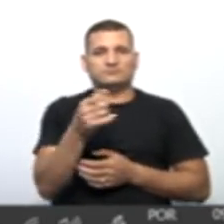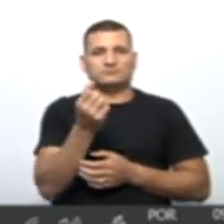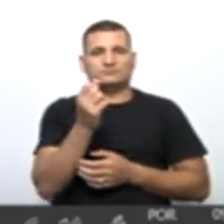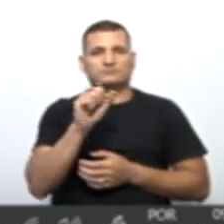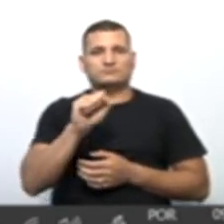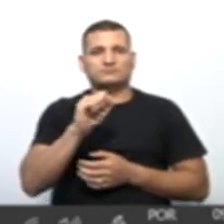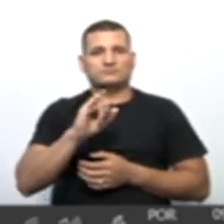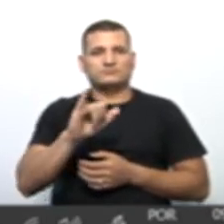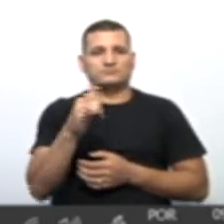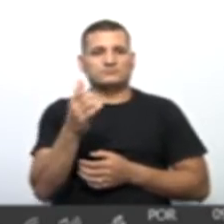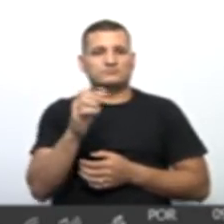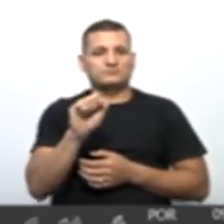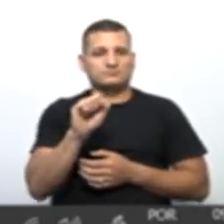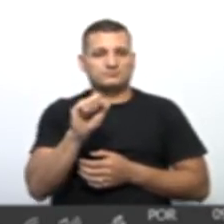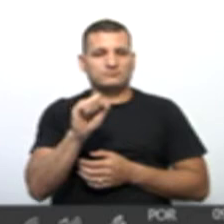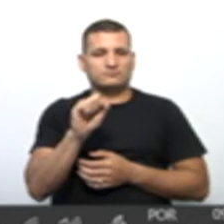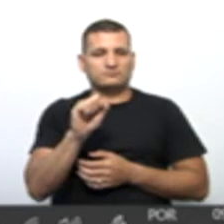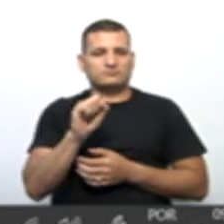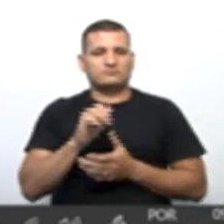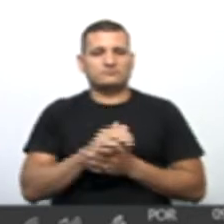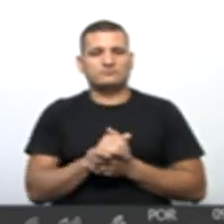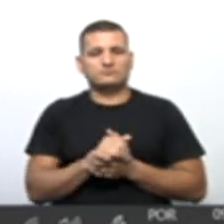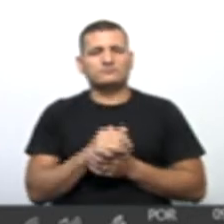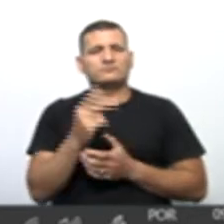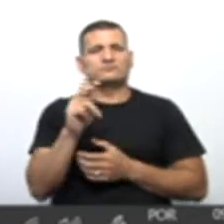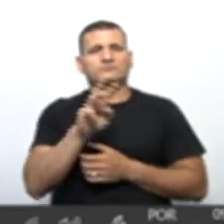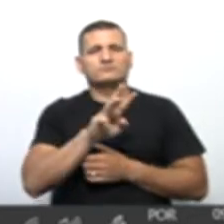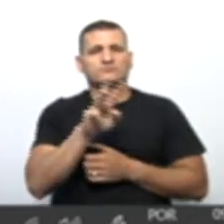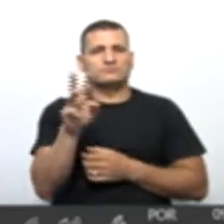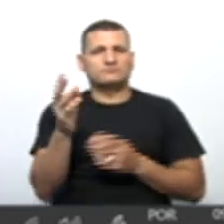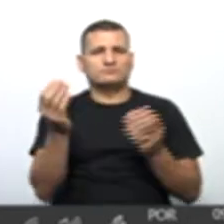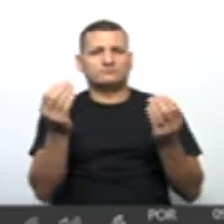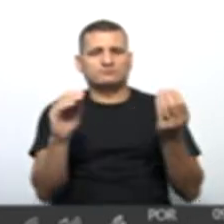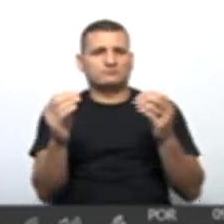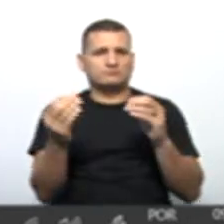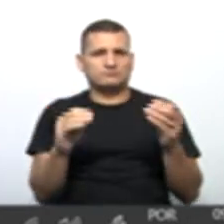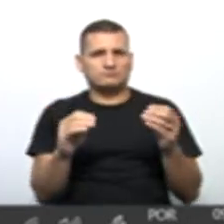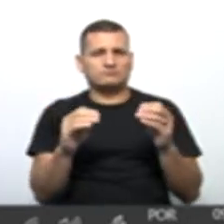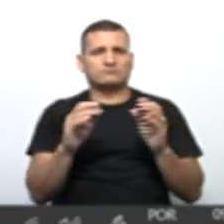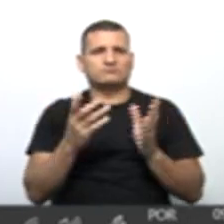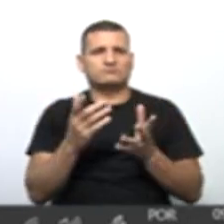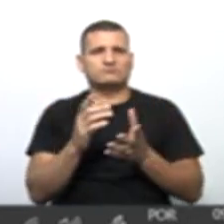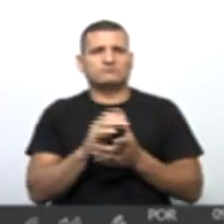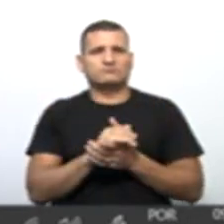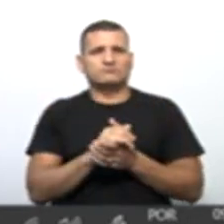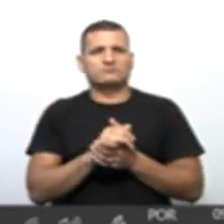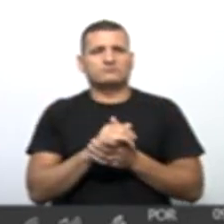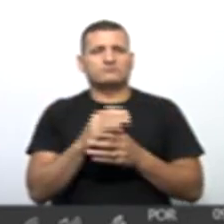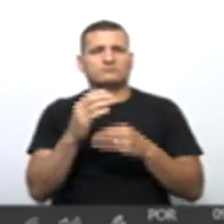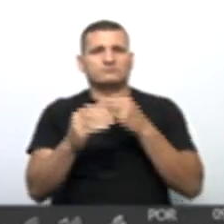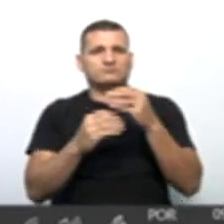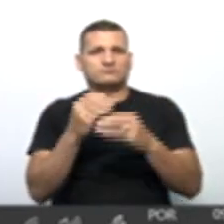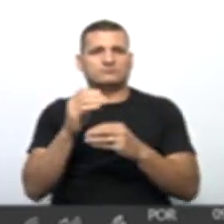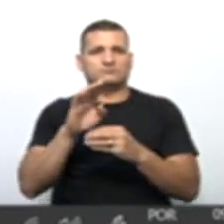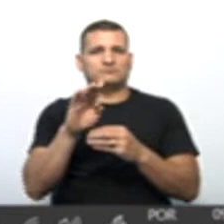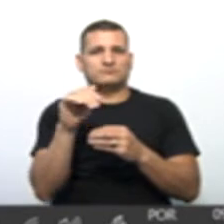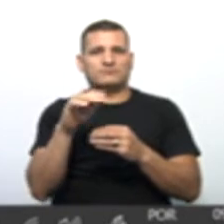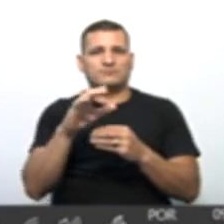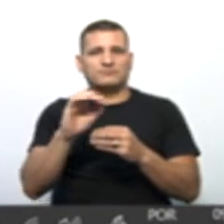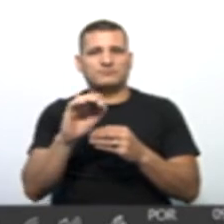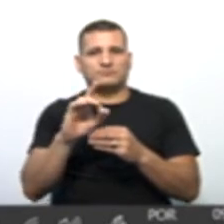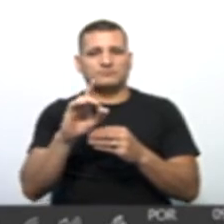script você da funcionalidade na época o site para você e brincar com um banco de dados para você